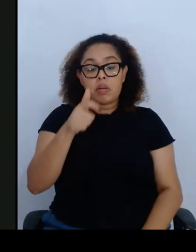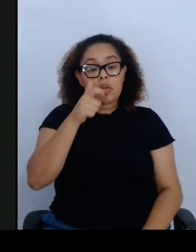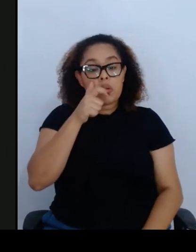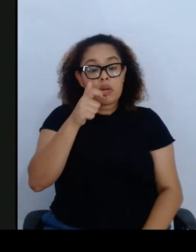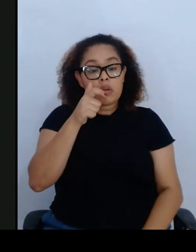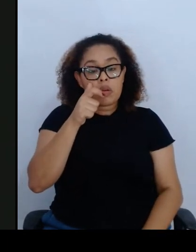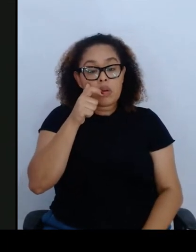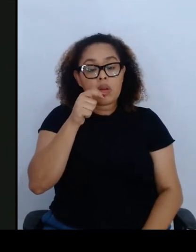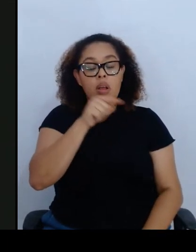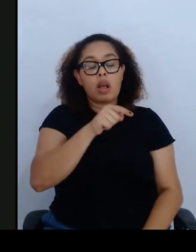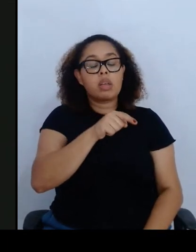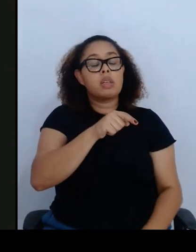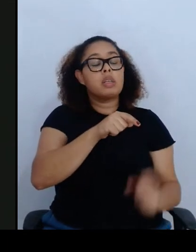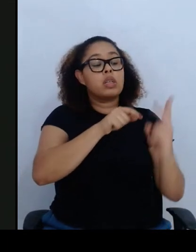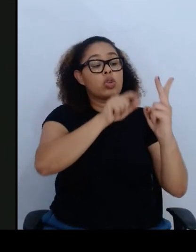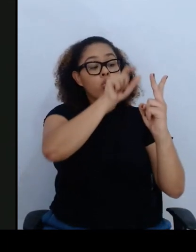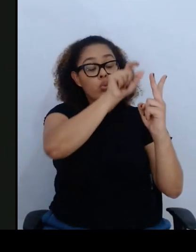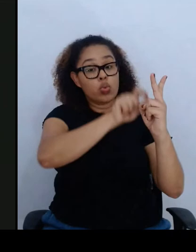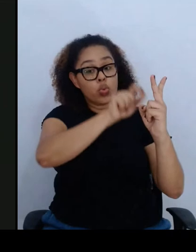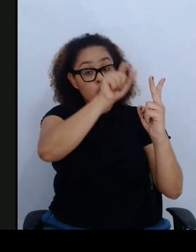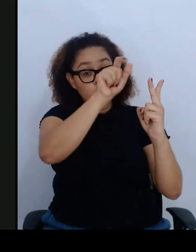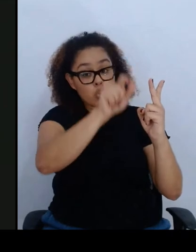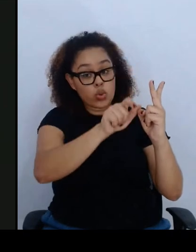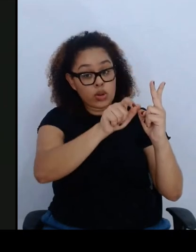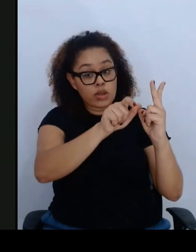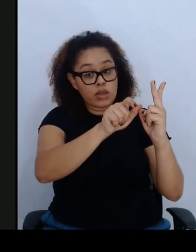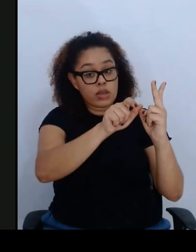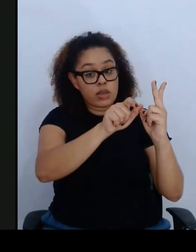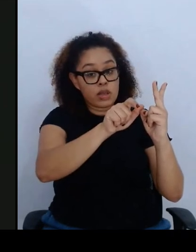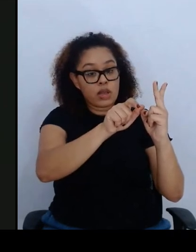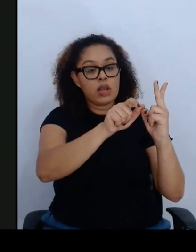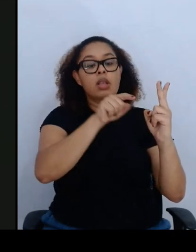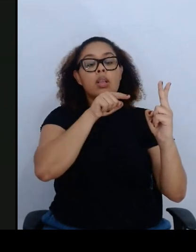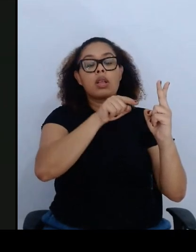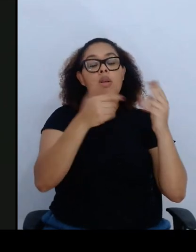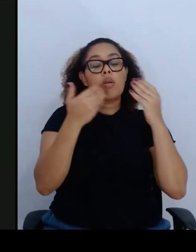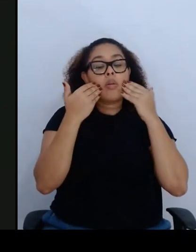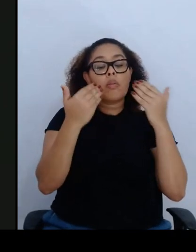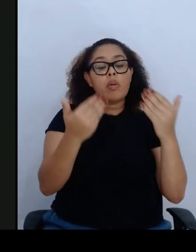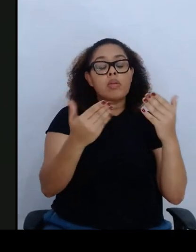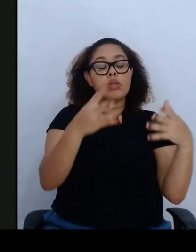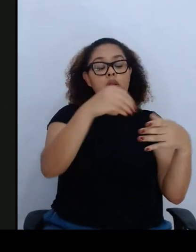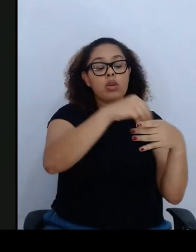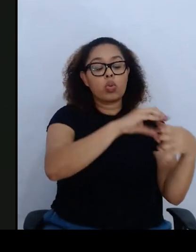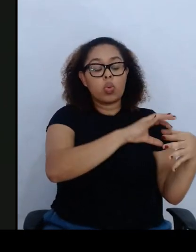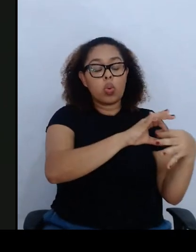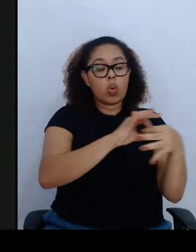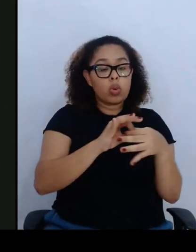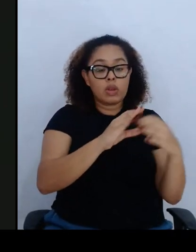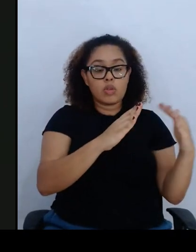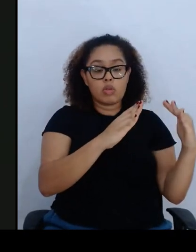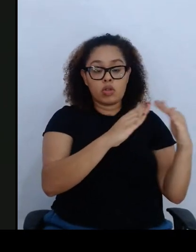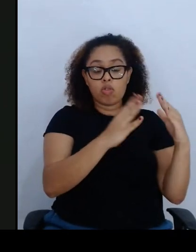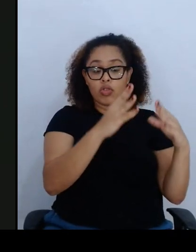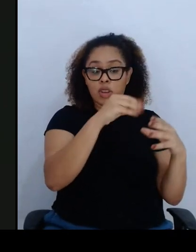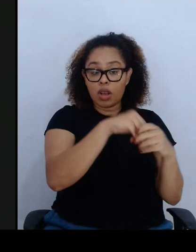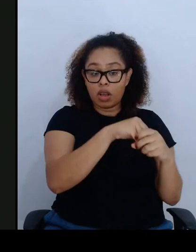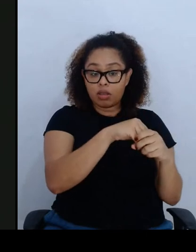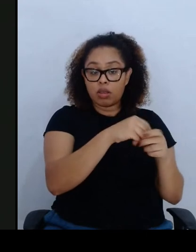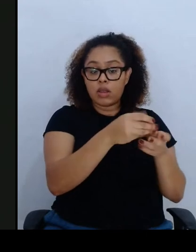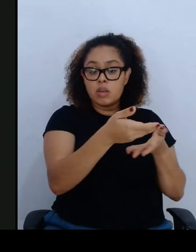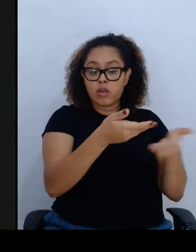tio figuers nos coloca como espectadores No Limiar da esfera doméstica envolvidos e como